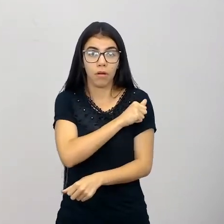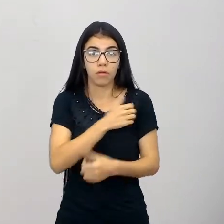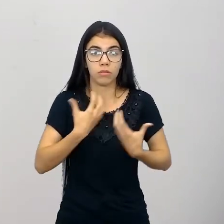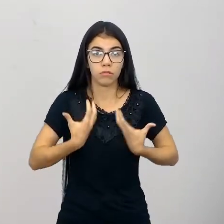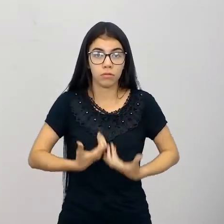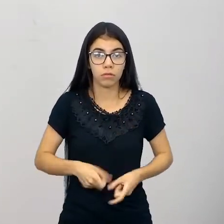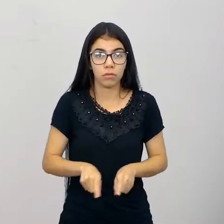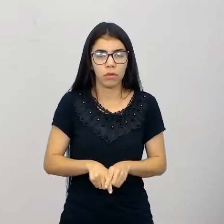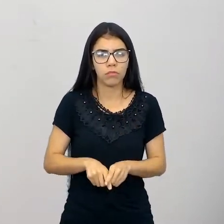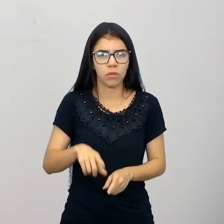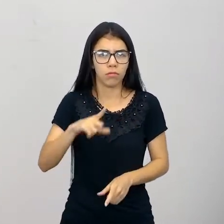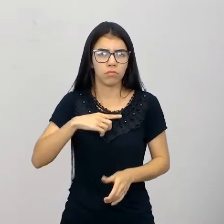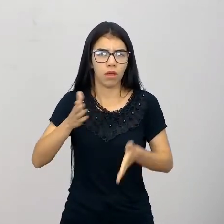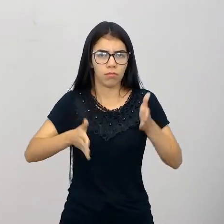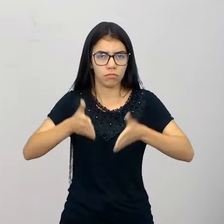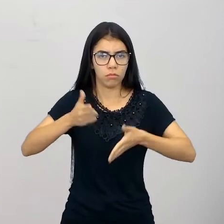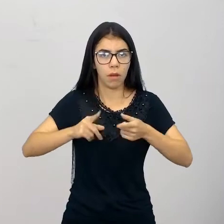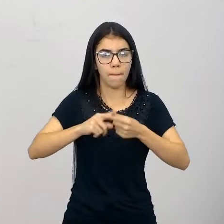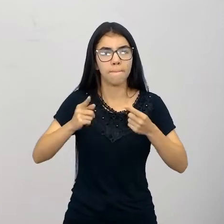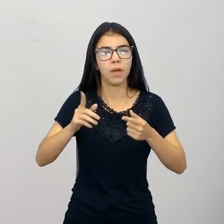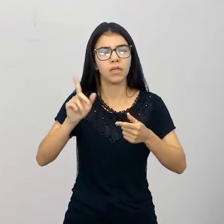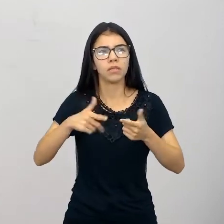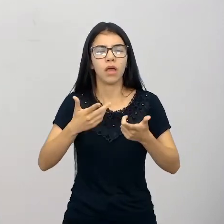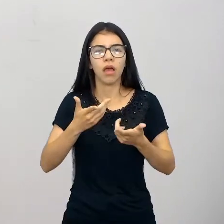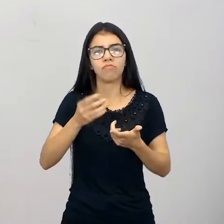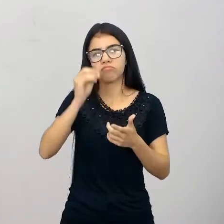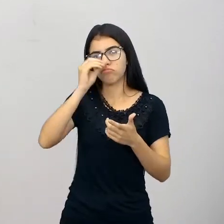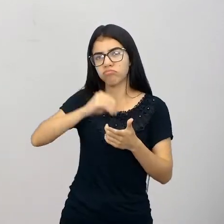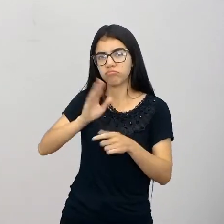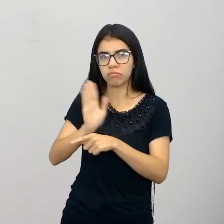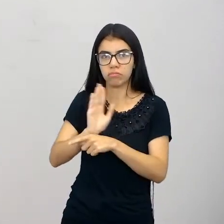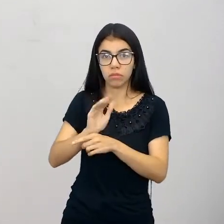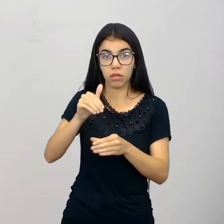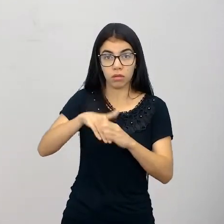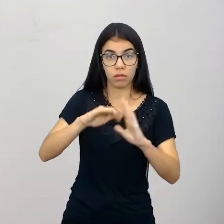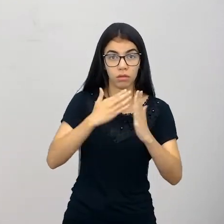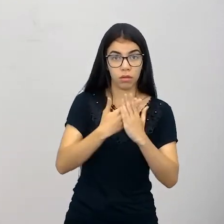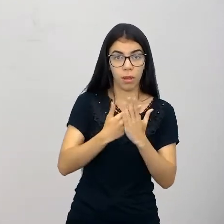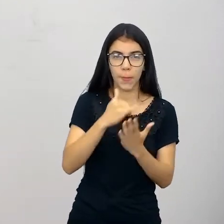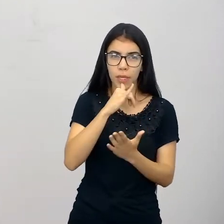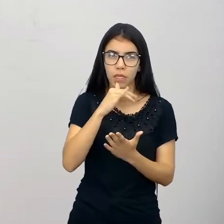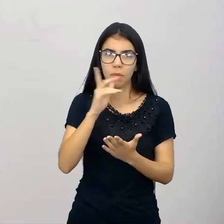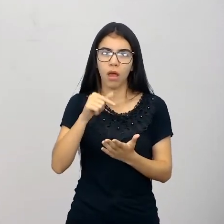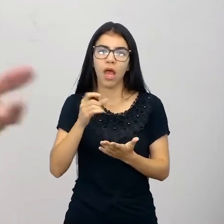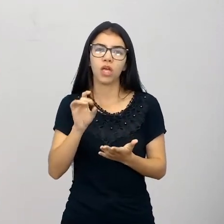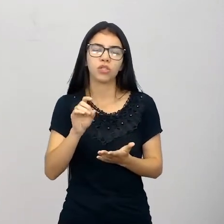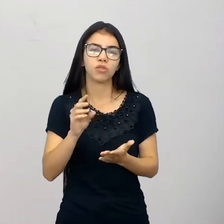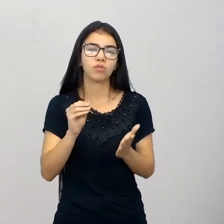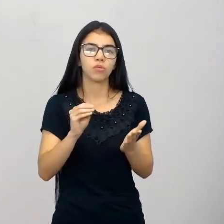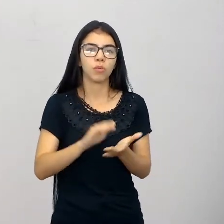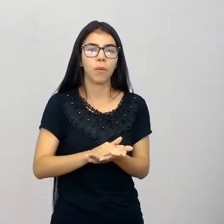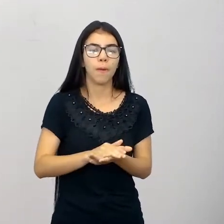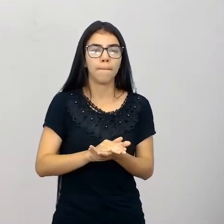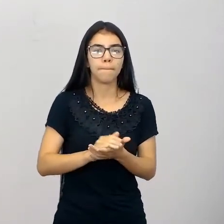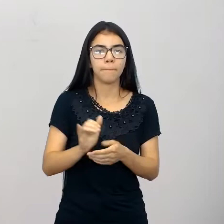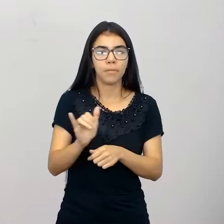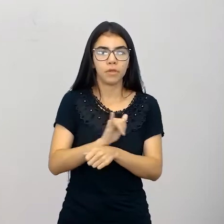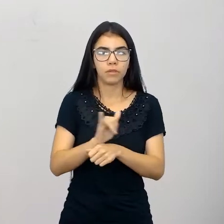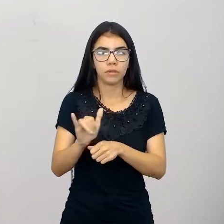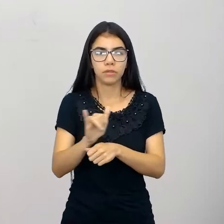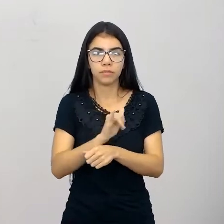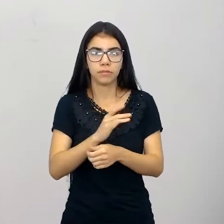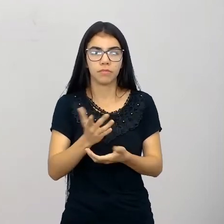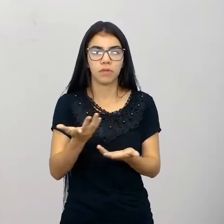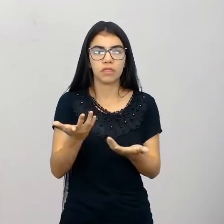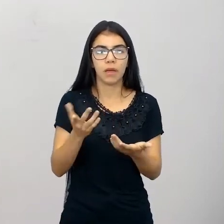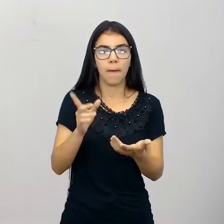que diminui a importância do cinema dentro da escola, como se o cinema fosse uma arte menor. E sobre isso, antes de